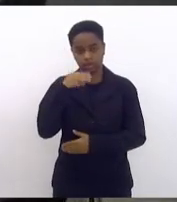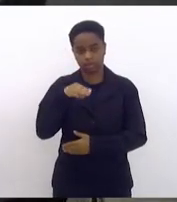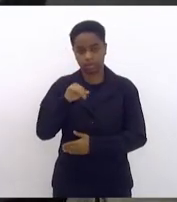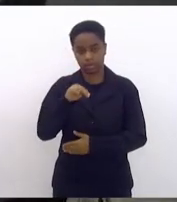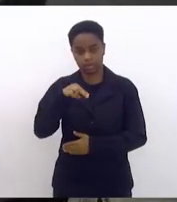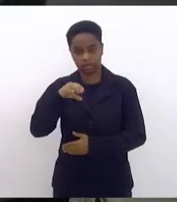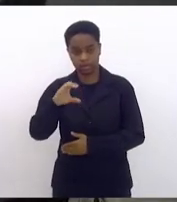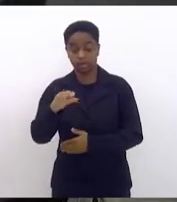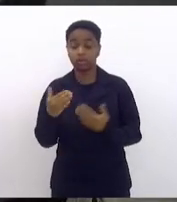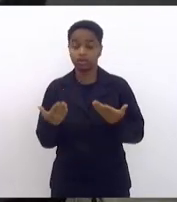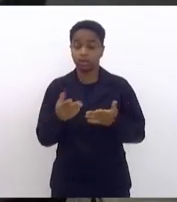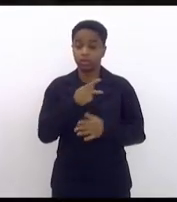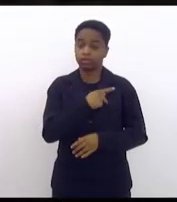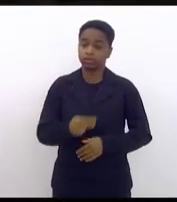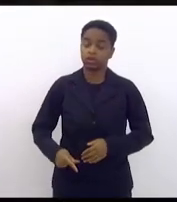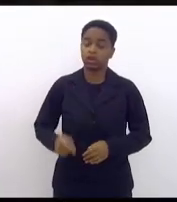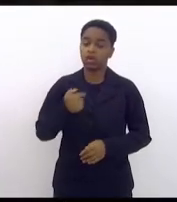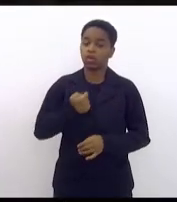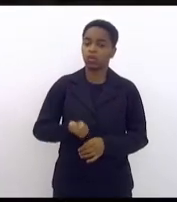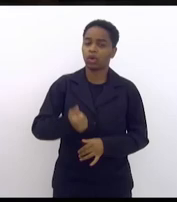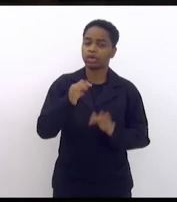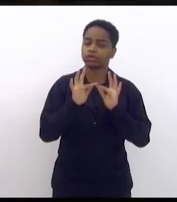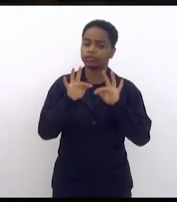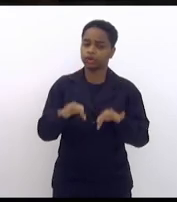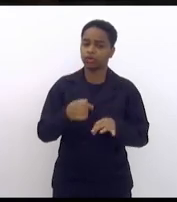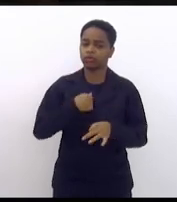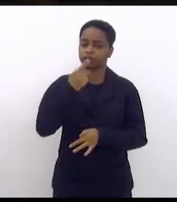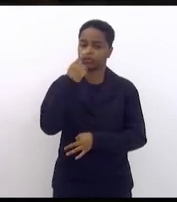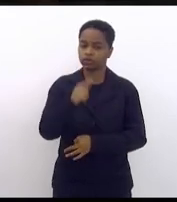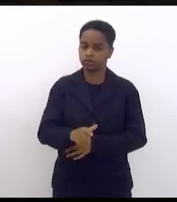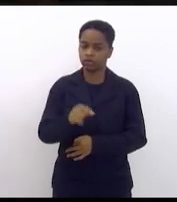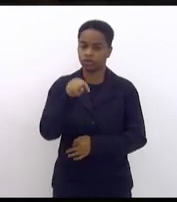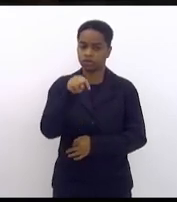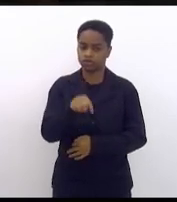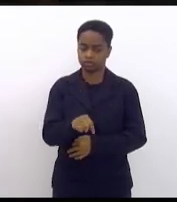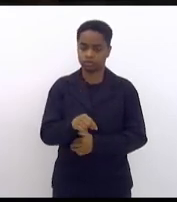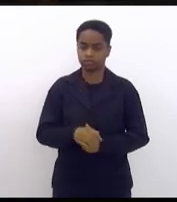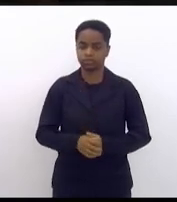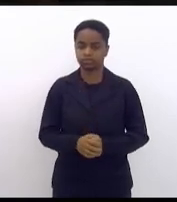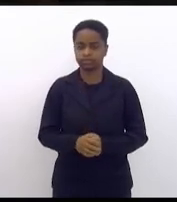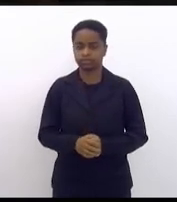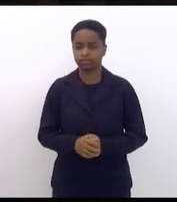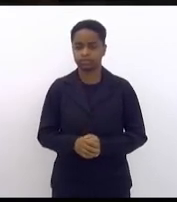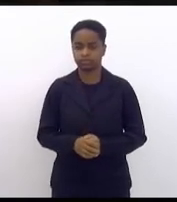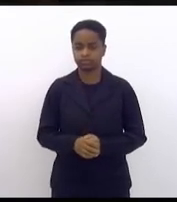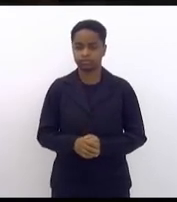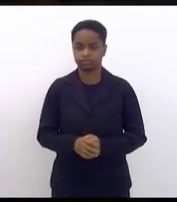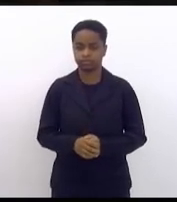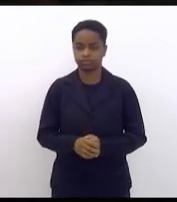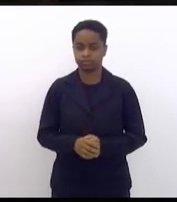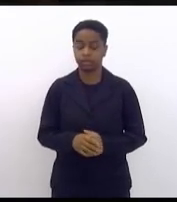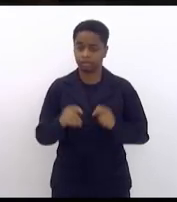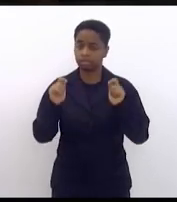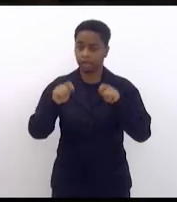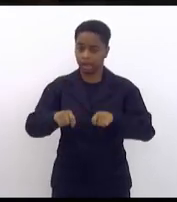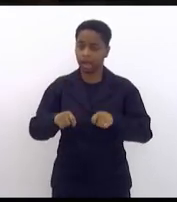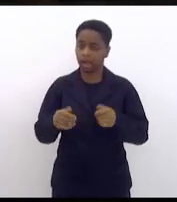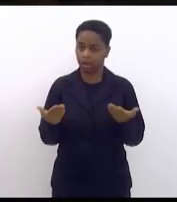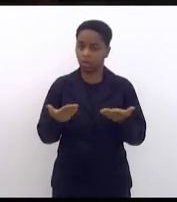concluir, eu vou reforçar aqui que há como, ainda esse